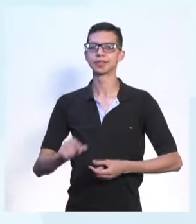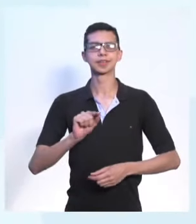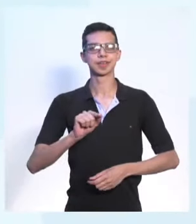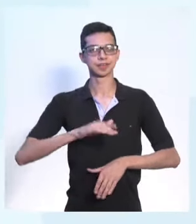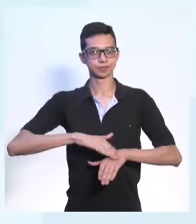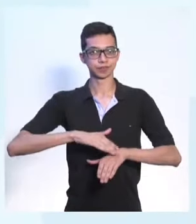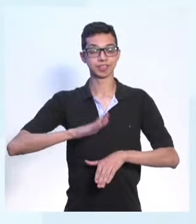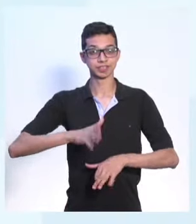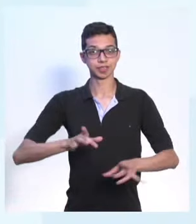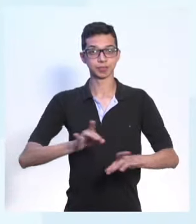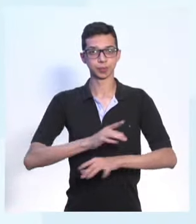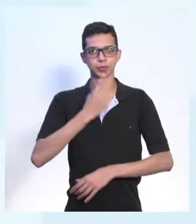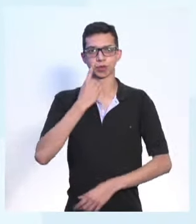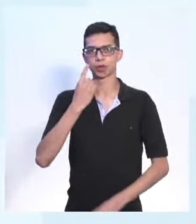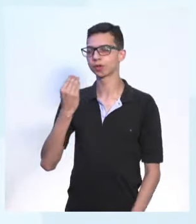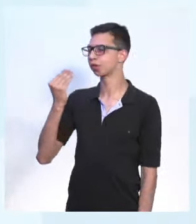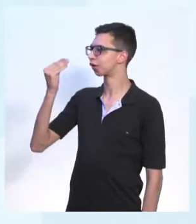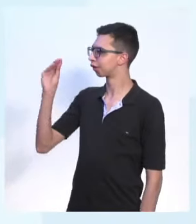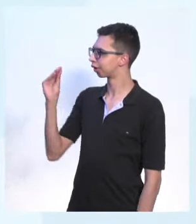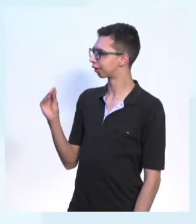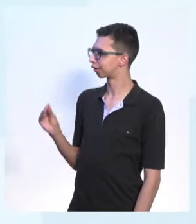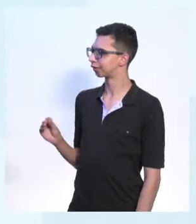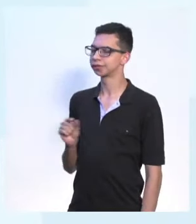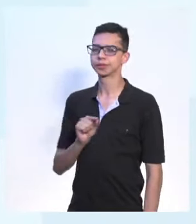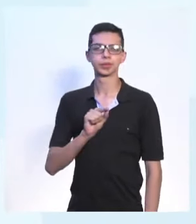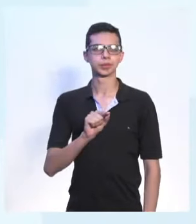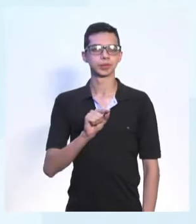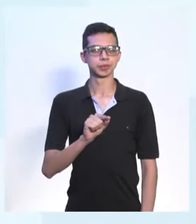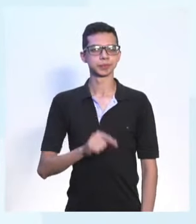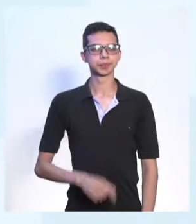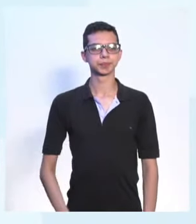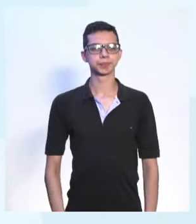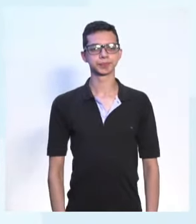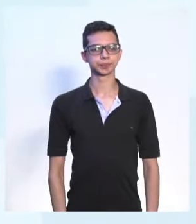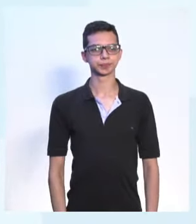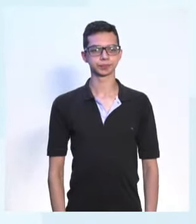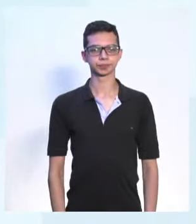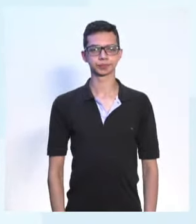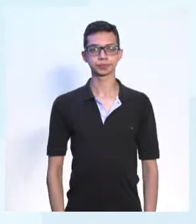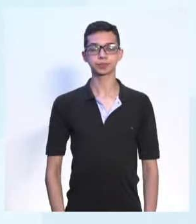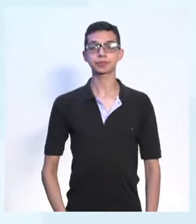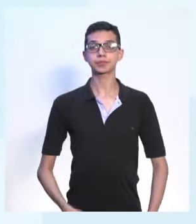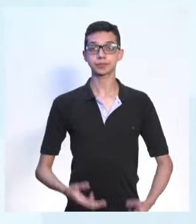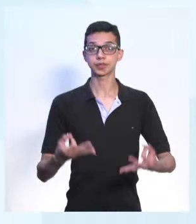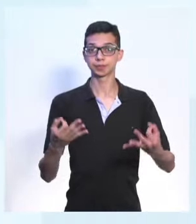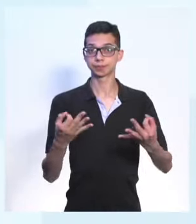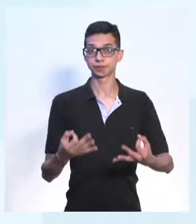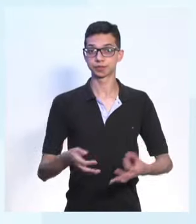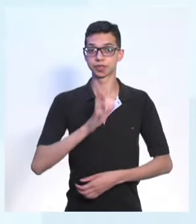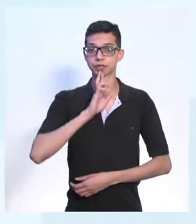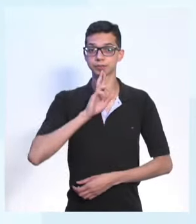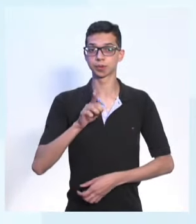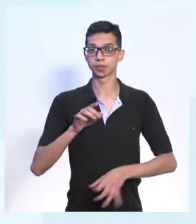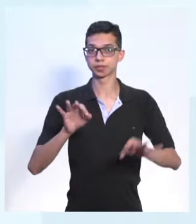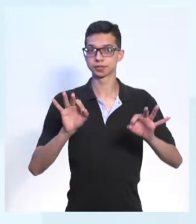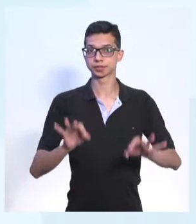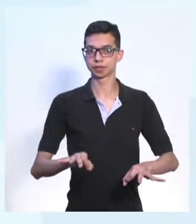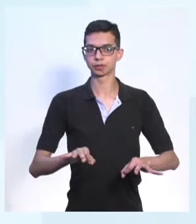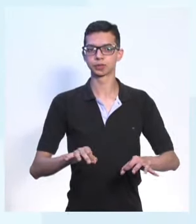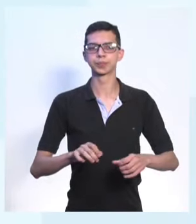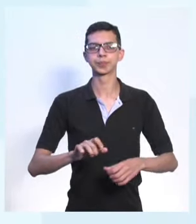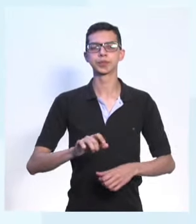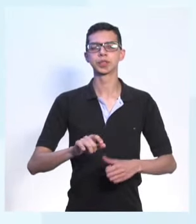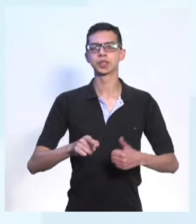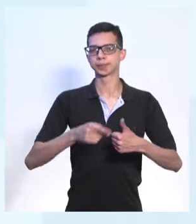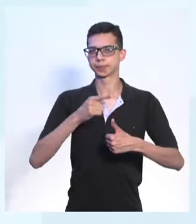colocou aqui, ó. It reduces electricity bills, it doesn't need any fossil fuel. Perfeito, né? A resposta que vocês deram lá para a gente.